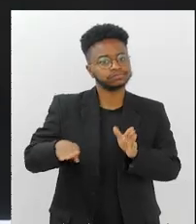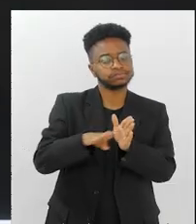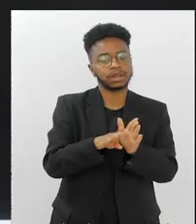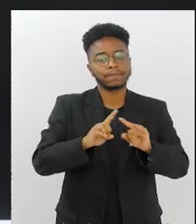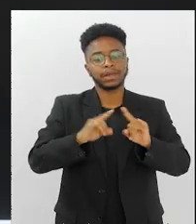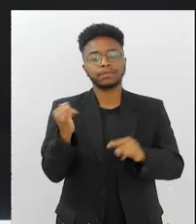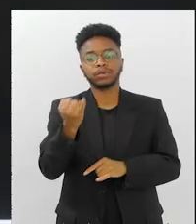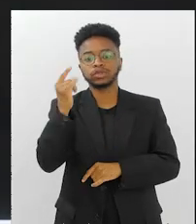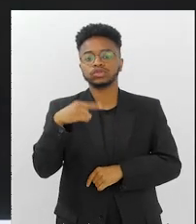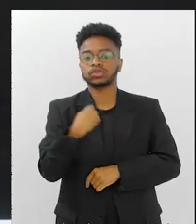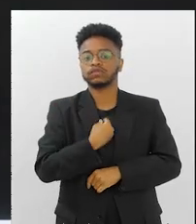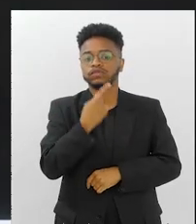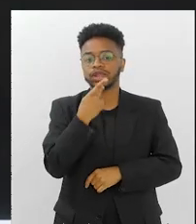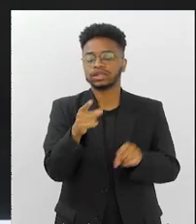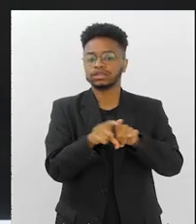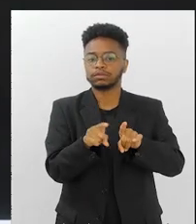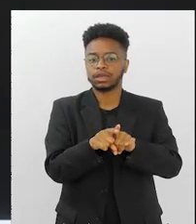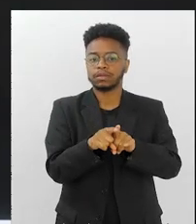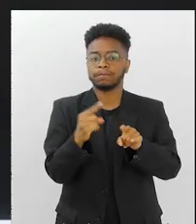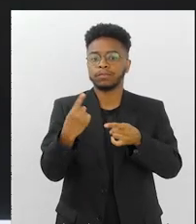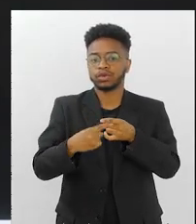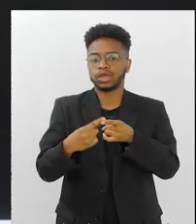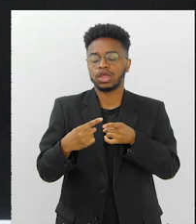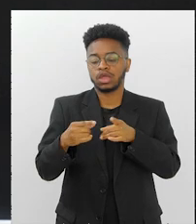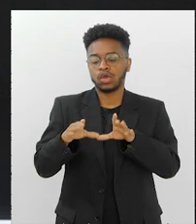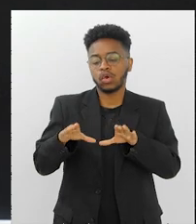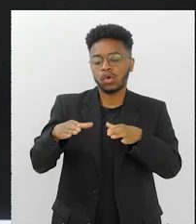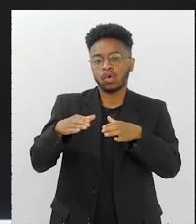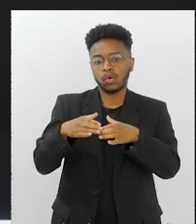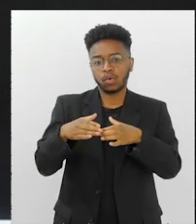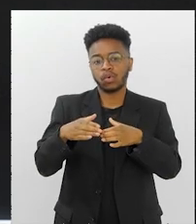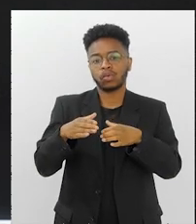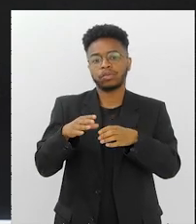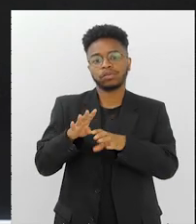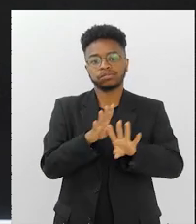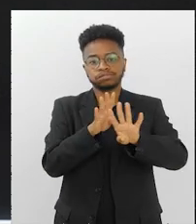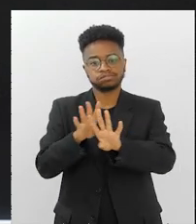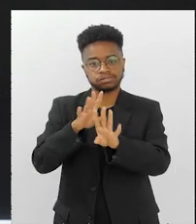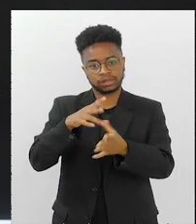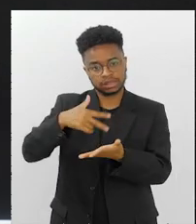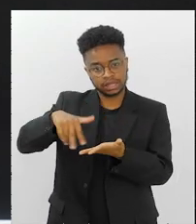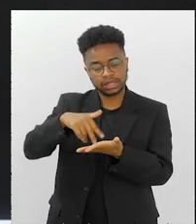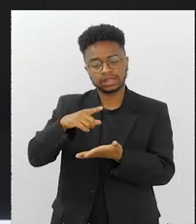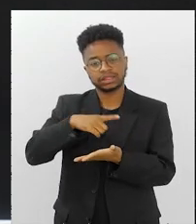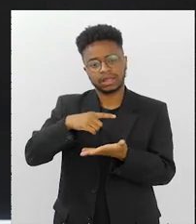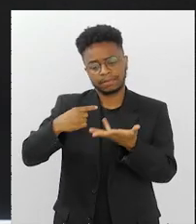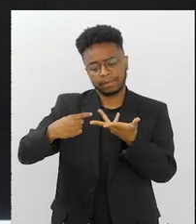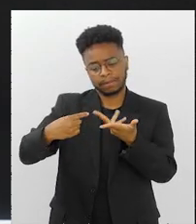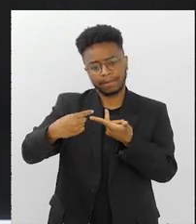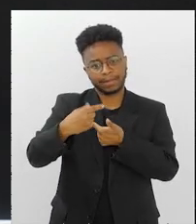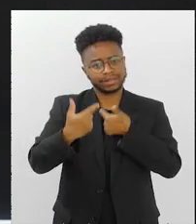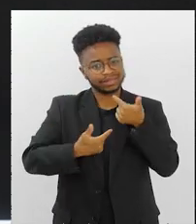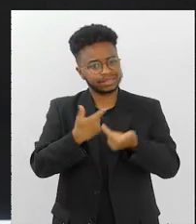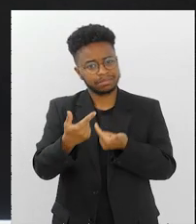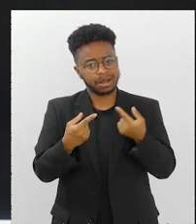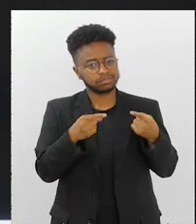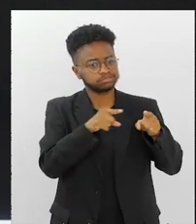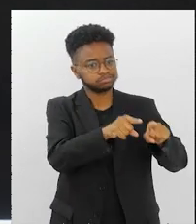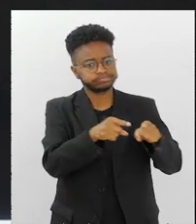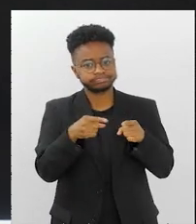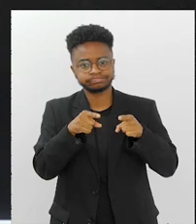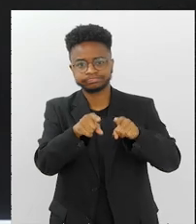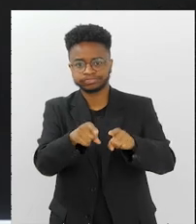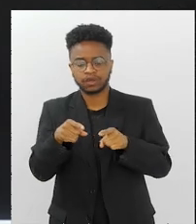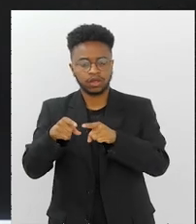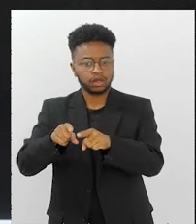agora é importante a gente falar marou que uma comissão de frente ela envolve uma série de de de trabalhos